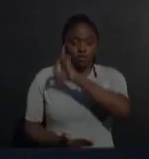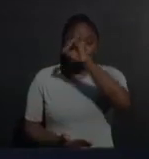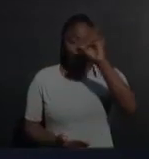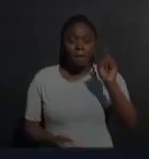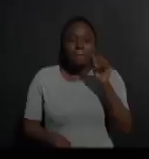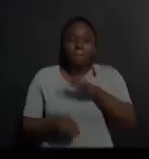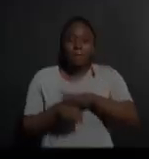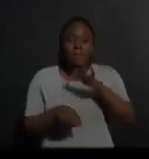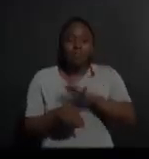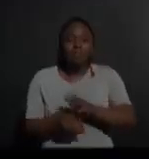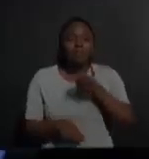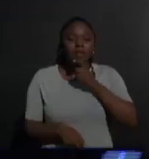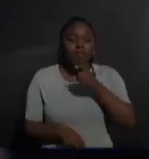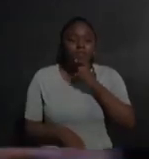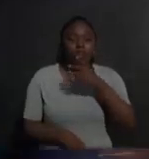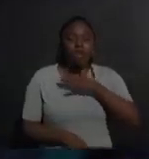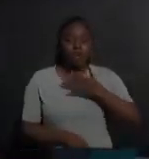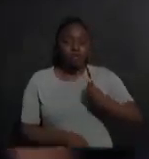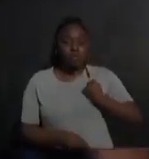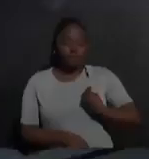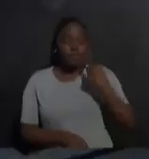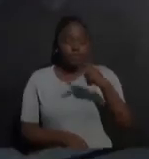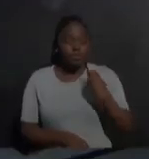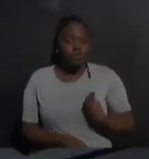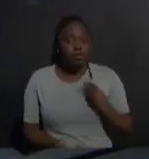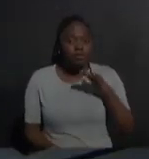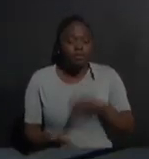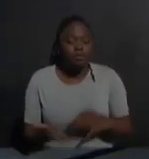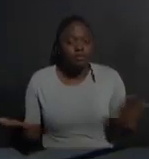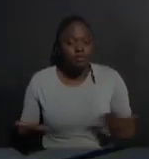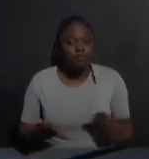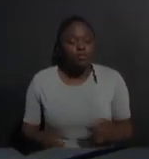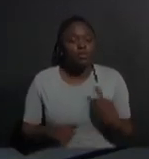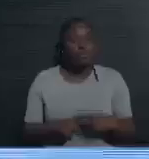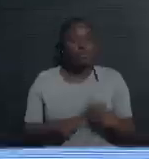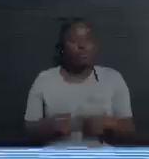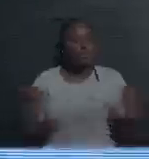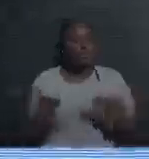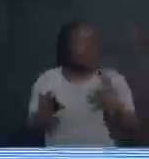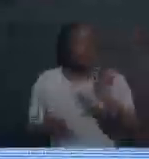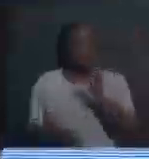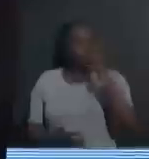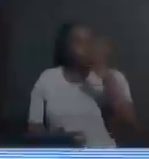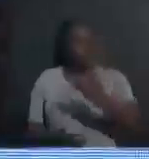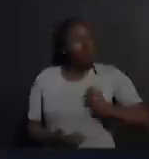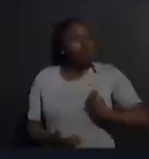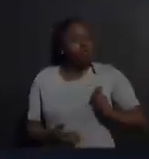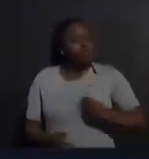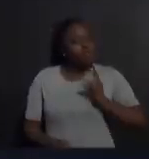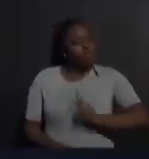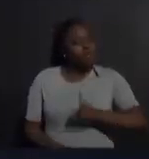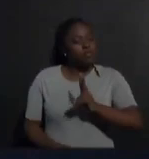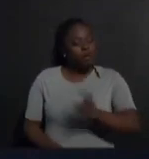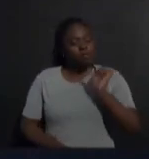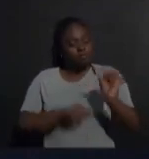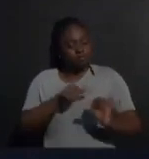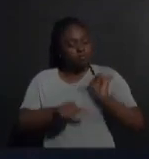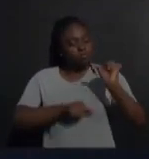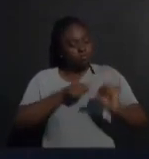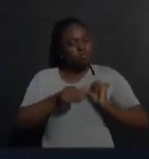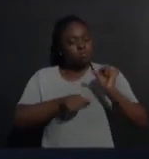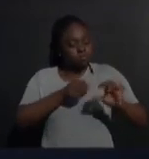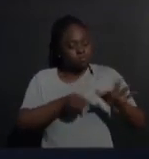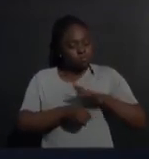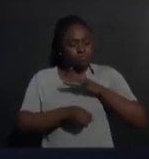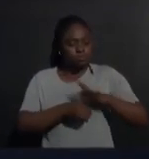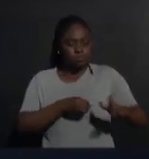frio espiritualmente na minha vida e na sua vida até hoje, porque daqui para frente nós só vamos viver avivamento em cima de avivamento, reavivamento em